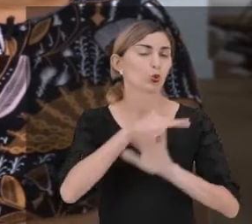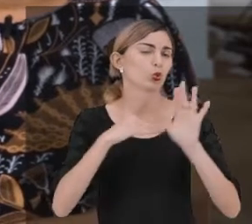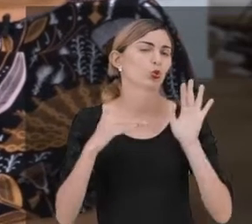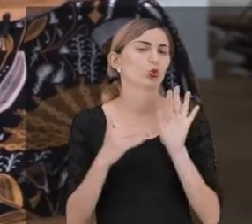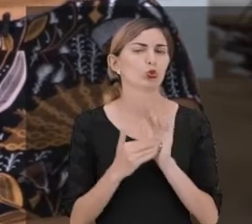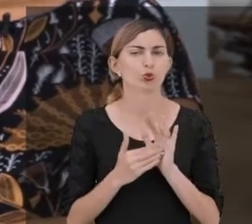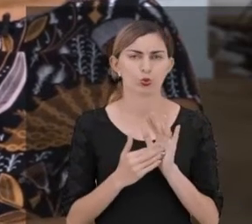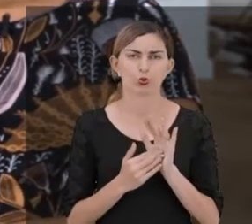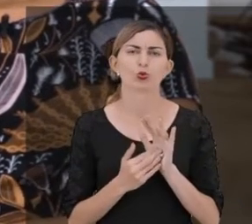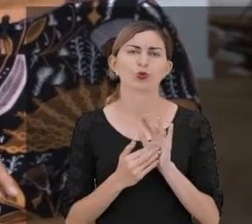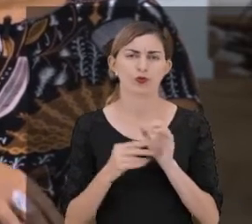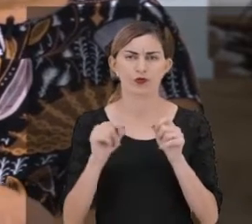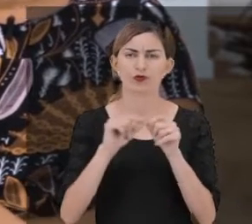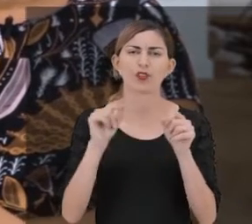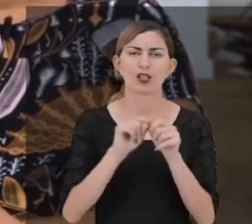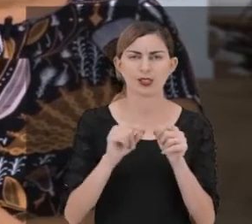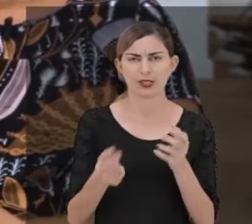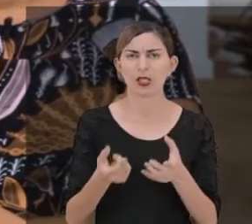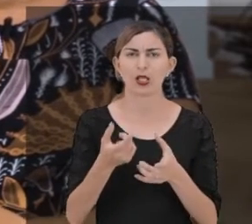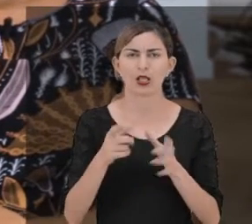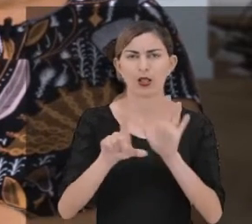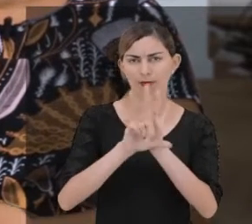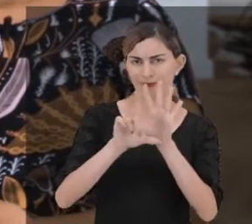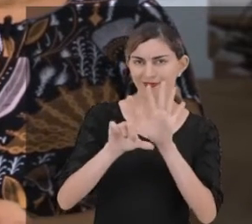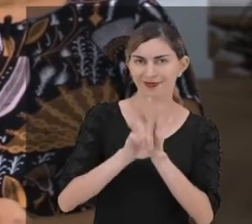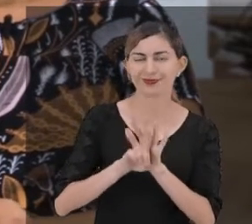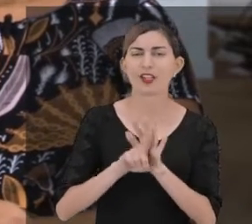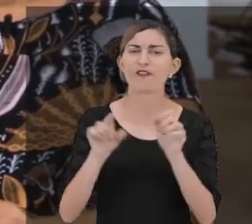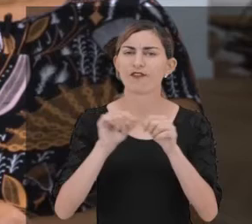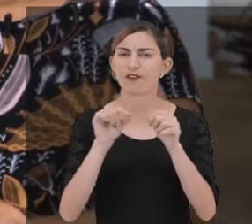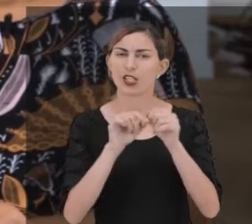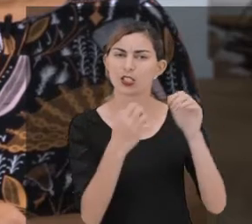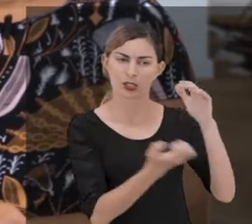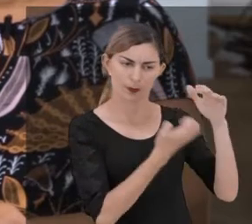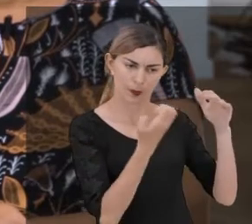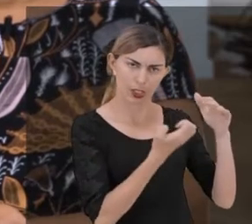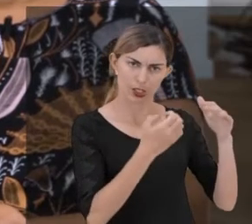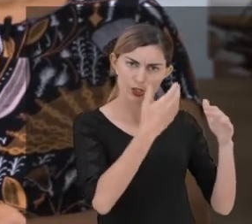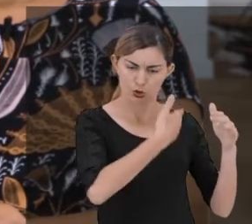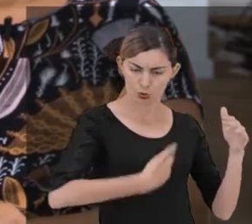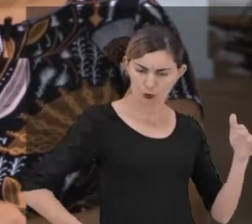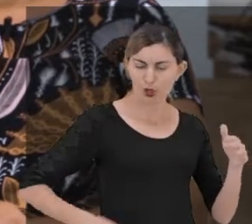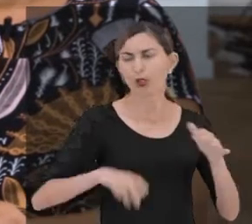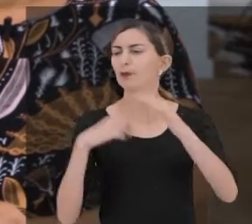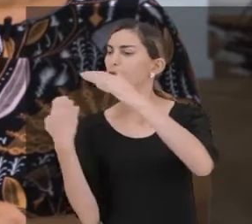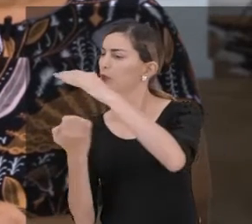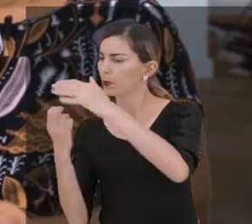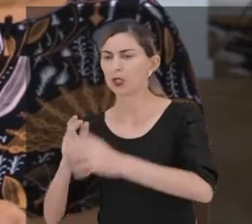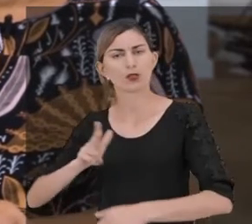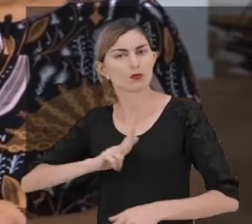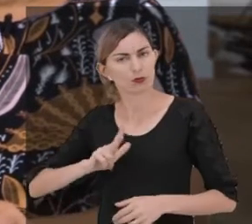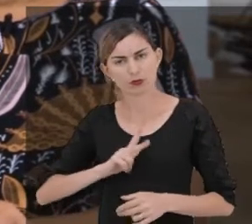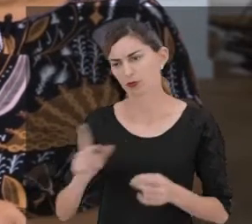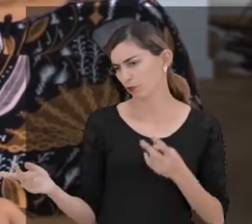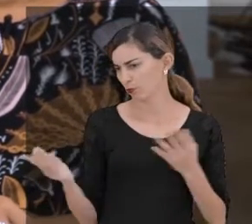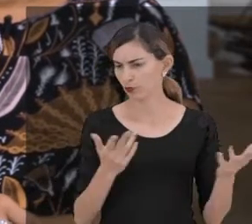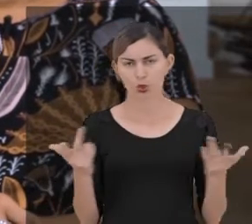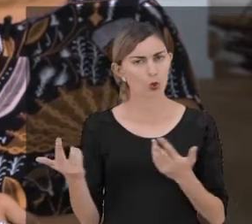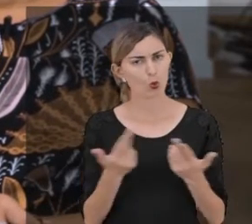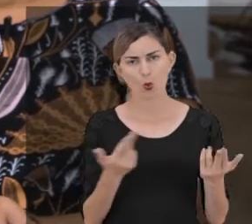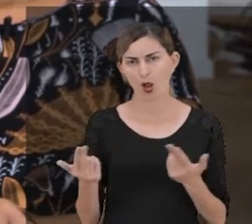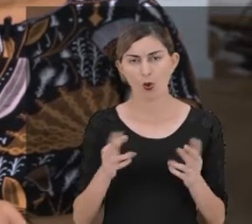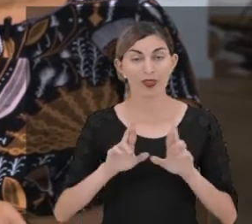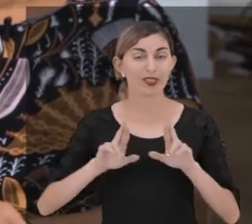Tudo o que se possa fazer em termos legais vai ser feito tanto na empresa pública quanto na empresa privada.